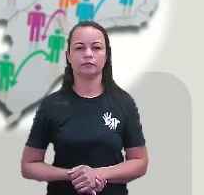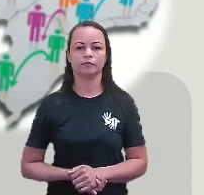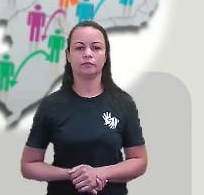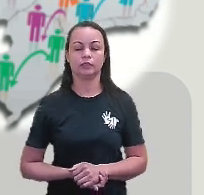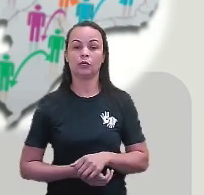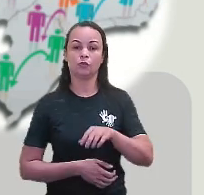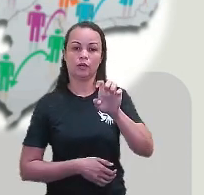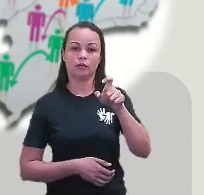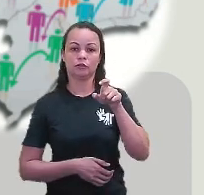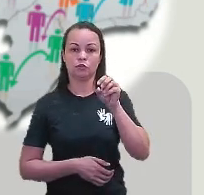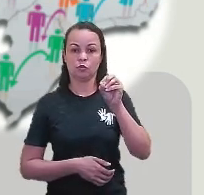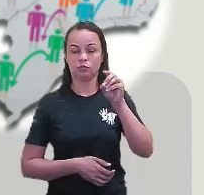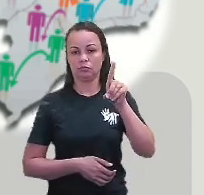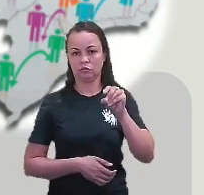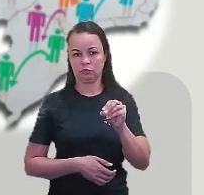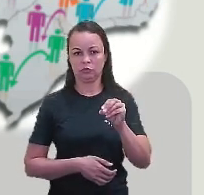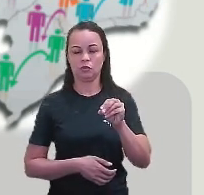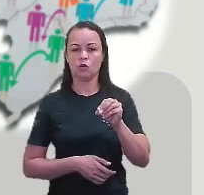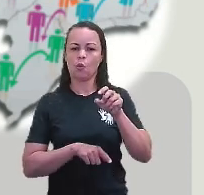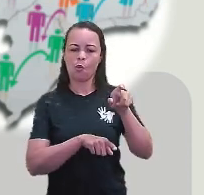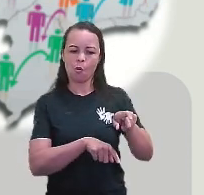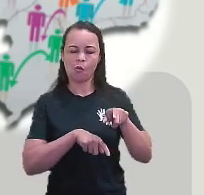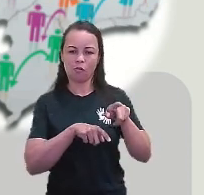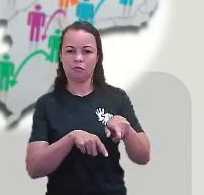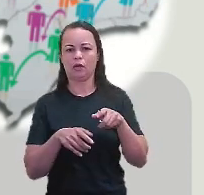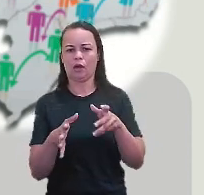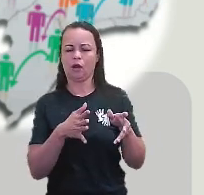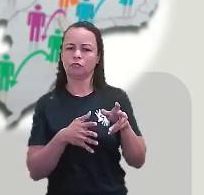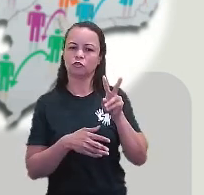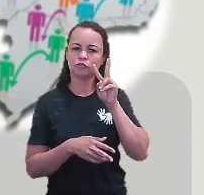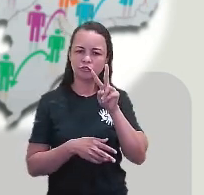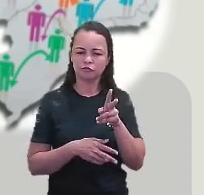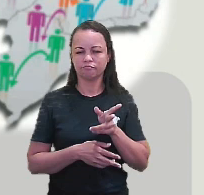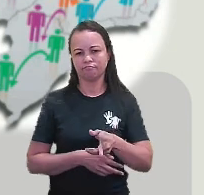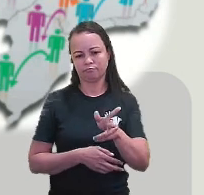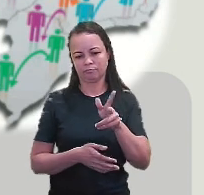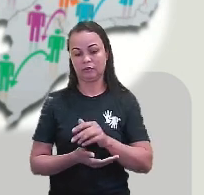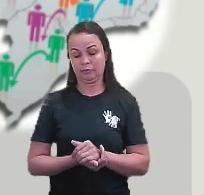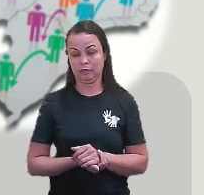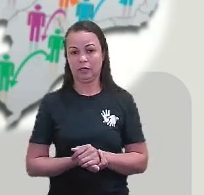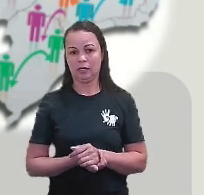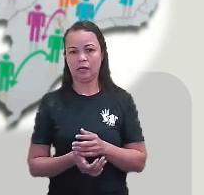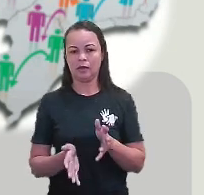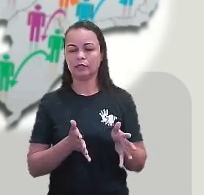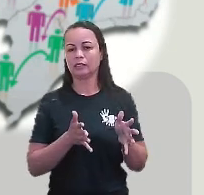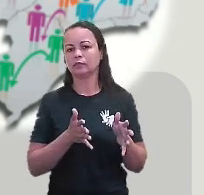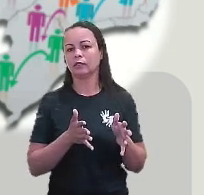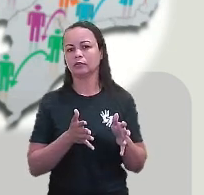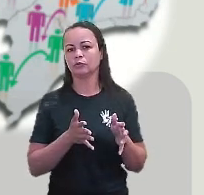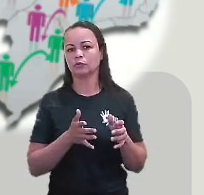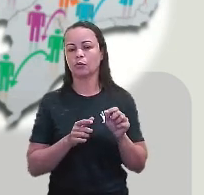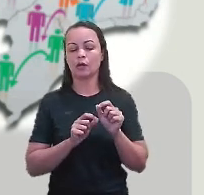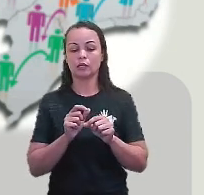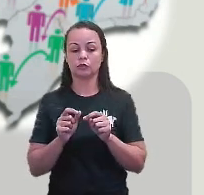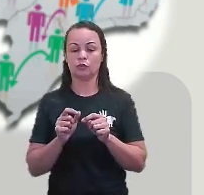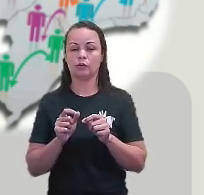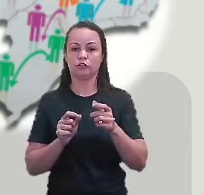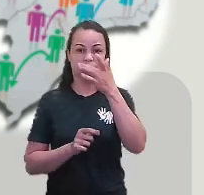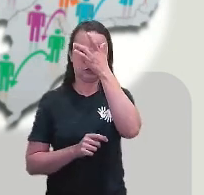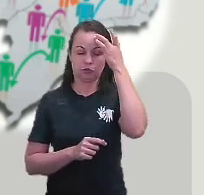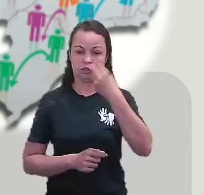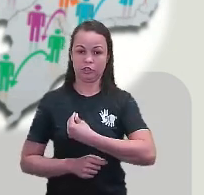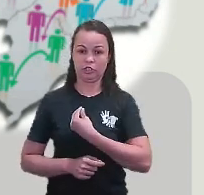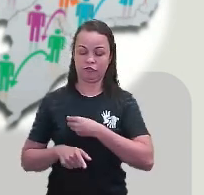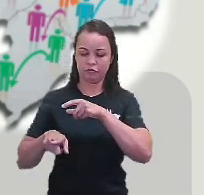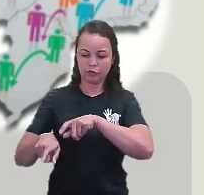Êxodo rural, que é o que vimos muito. É um movimento que acontece quando a população rural deixa o campo e parte para a cidade,